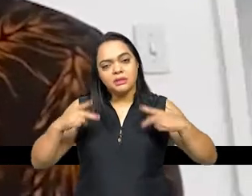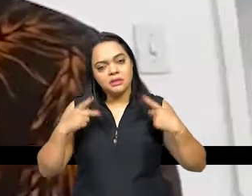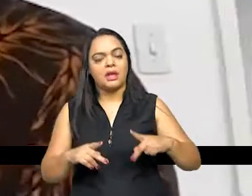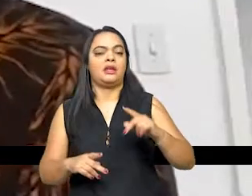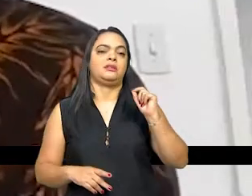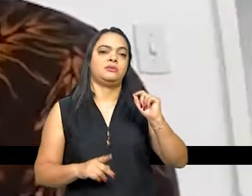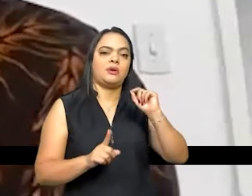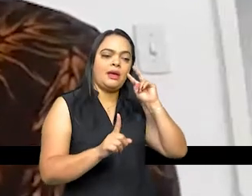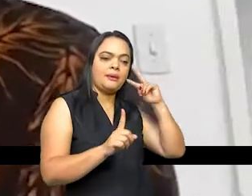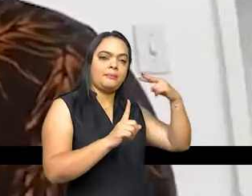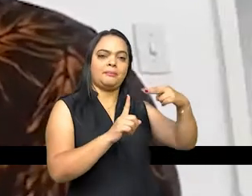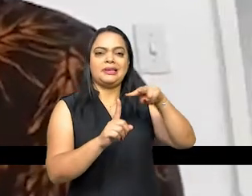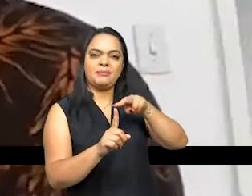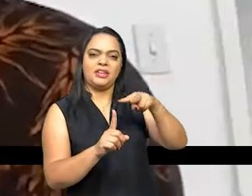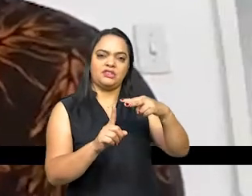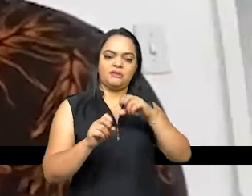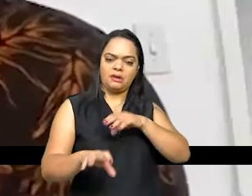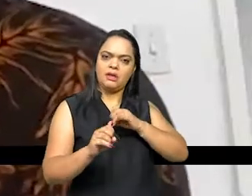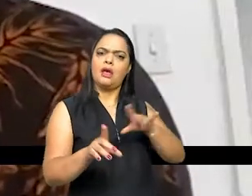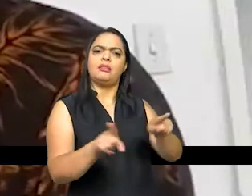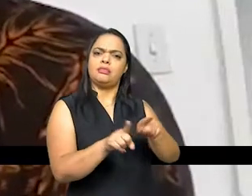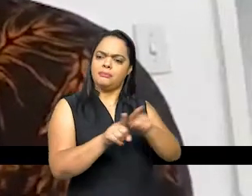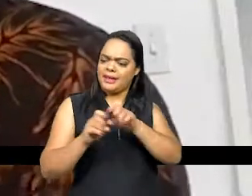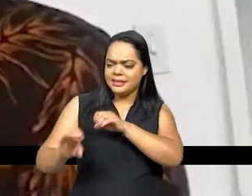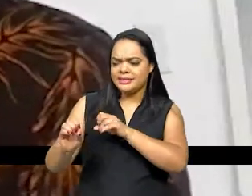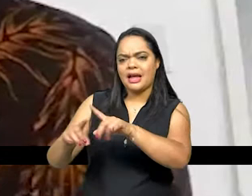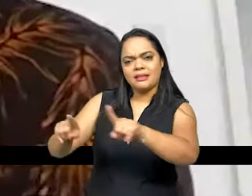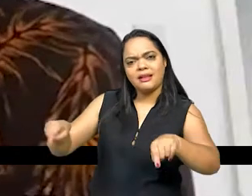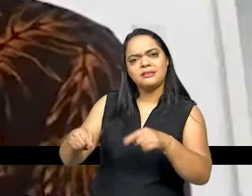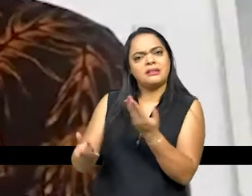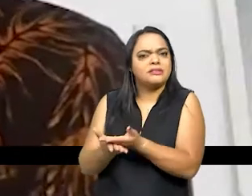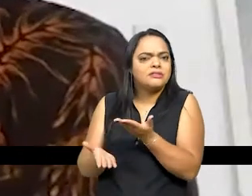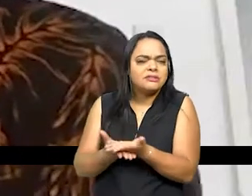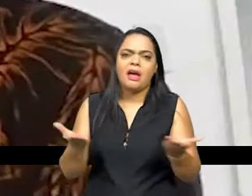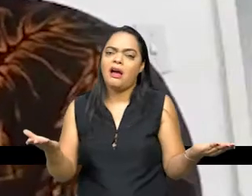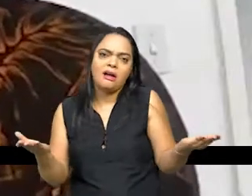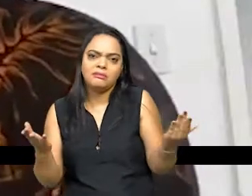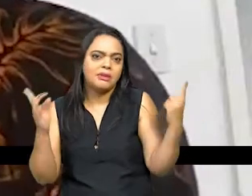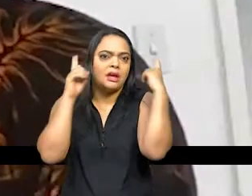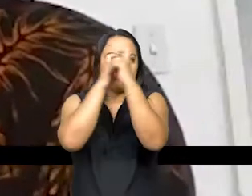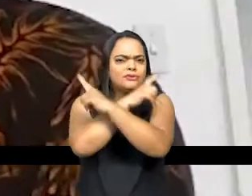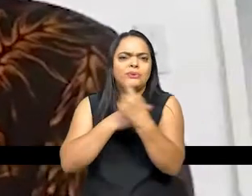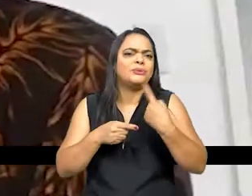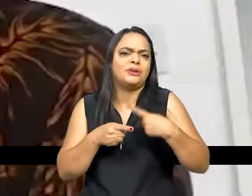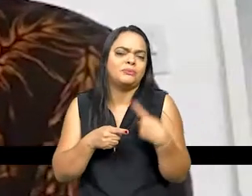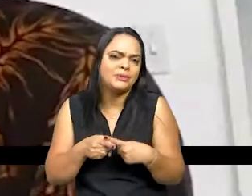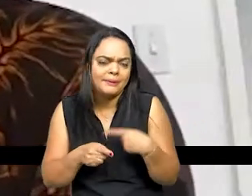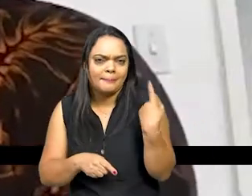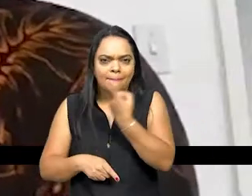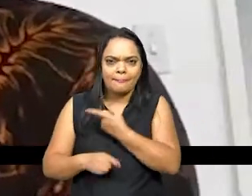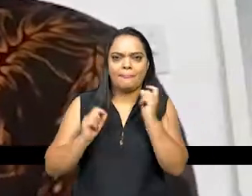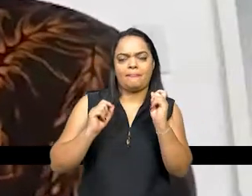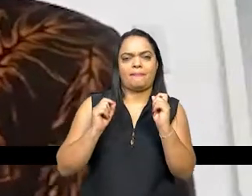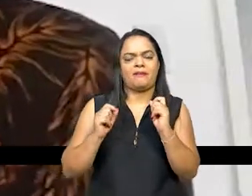perspectiva de ensino, que a Tanara enfatizou, também fazer chegar até a sala de aula. Qual é a grande dificuldade, né? A gente tem uma tendência